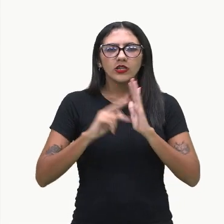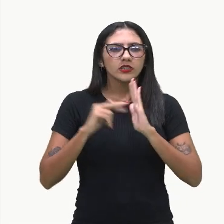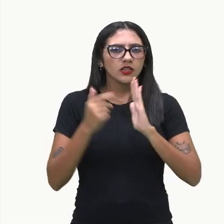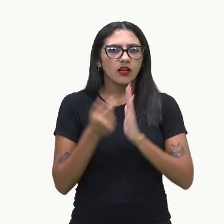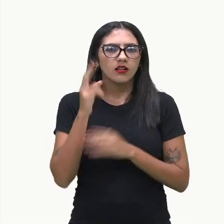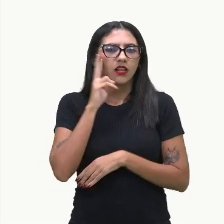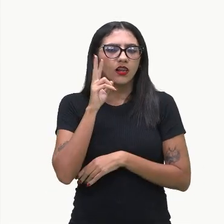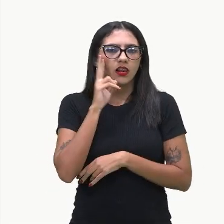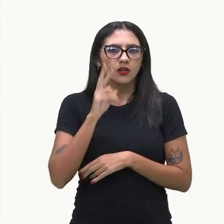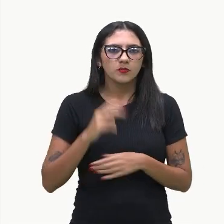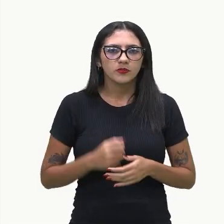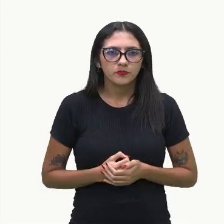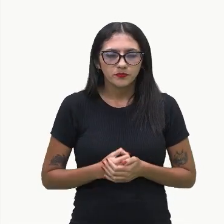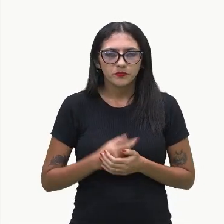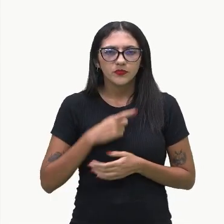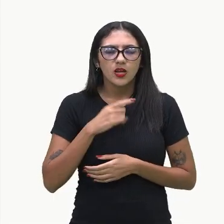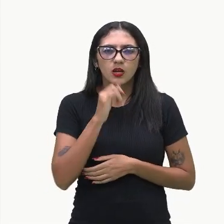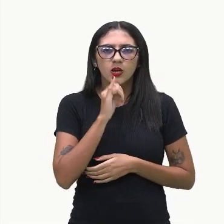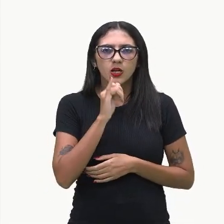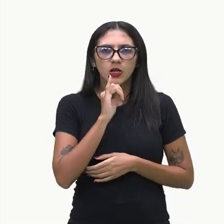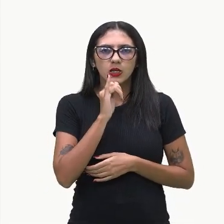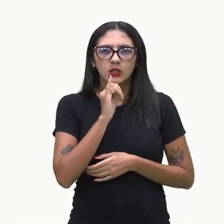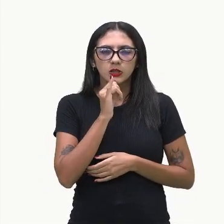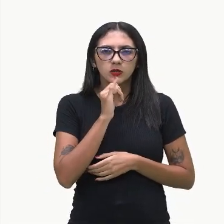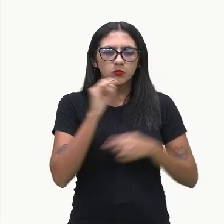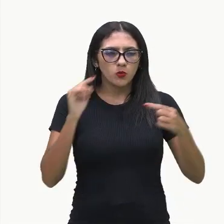de frente para o outro,